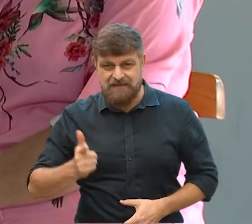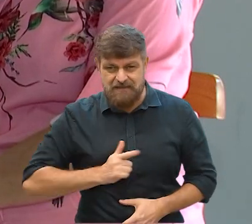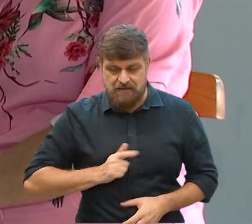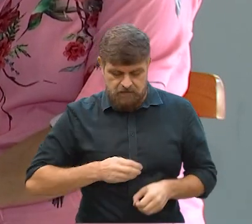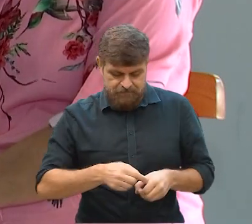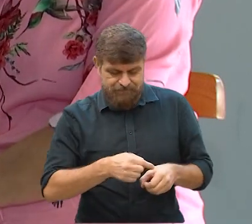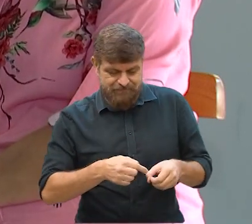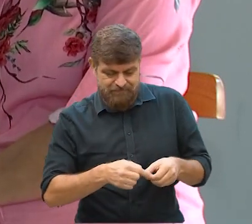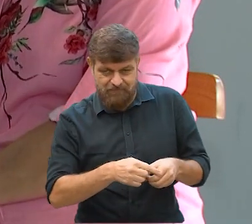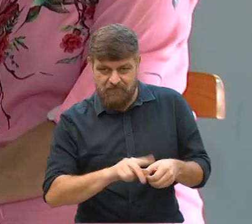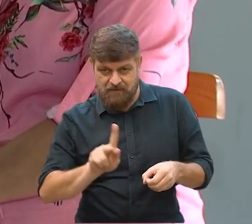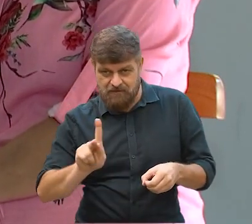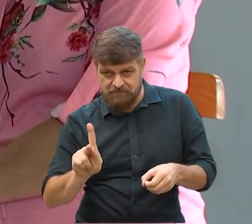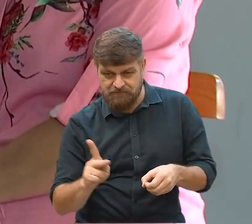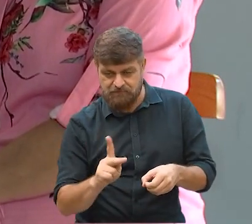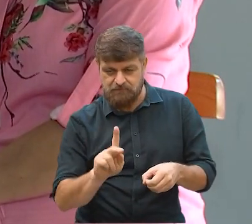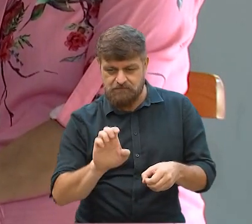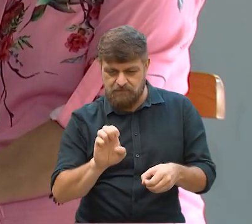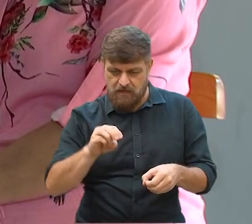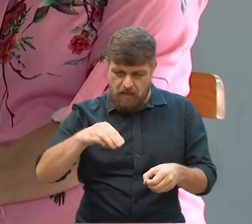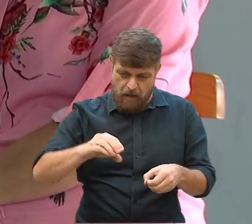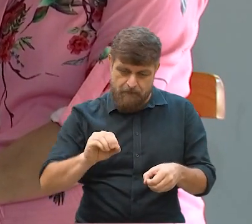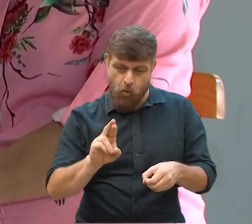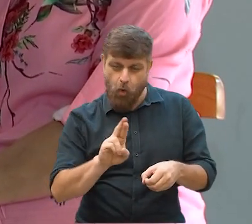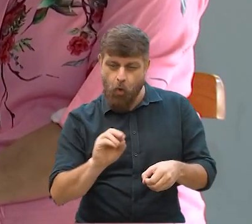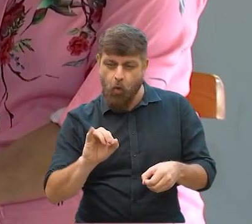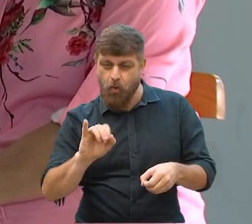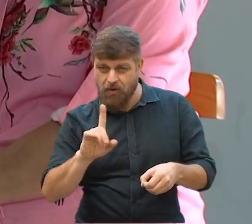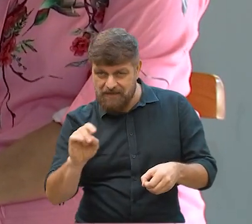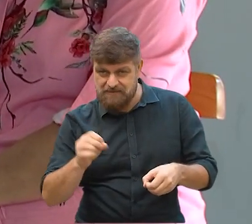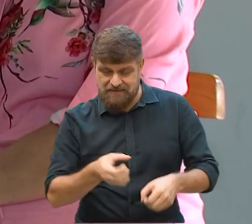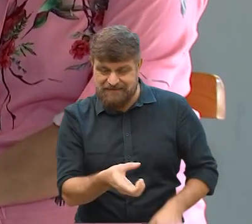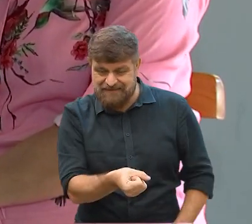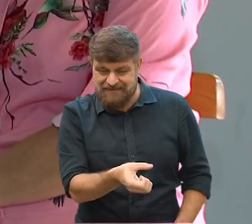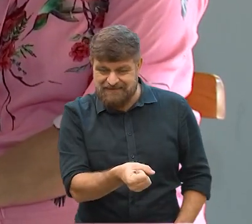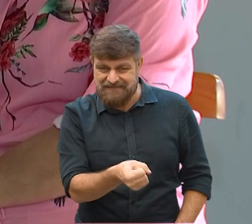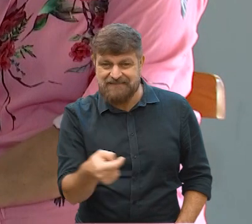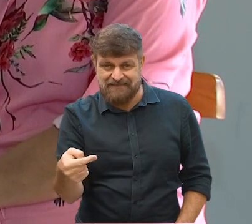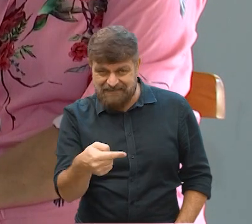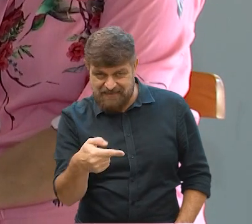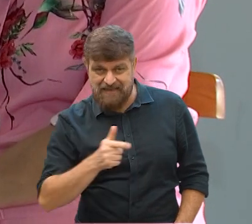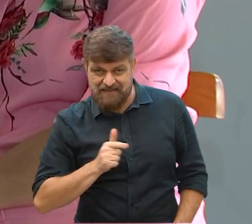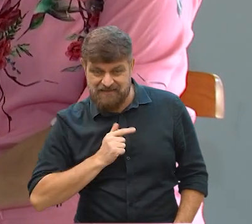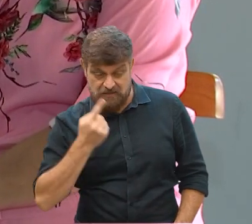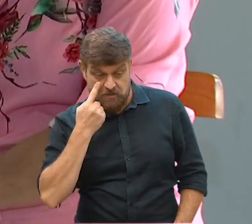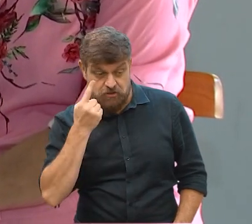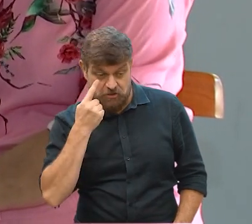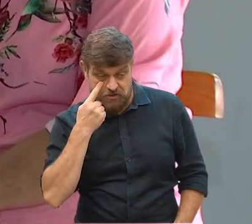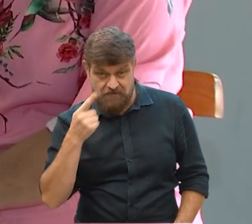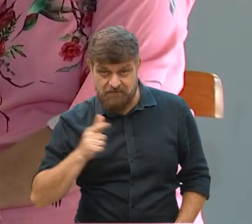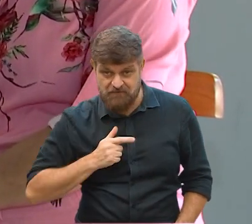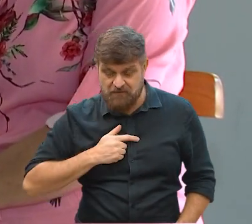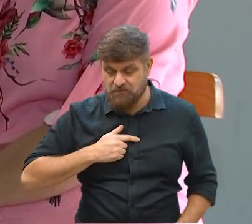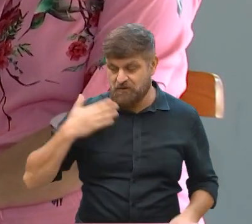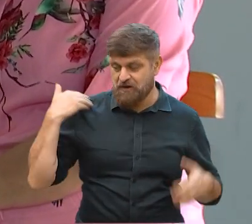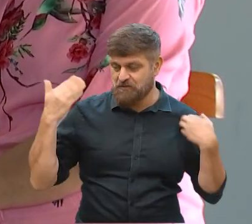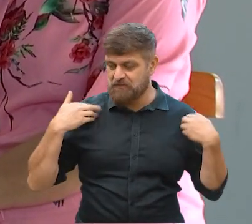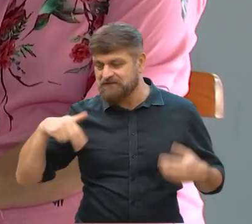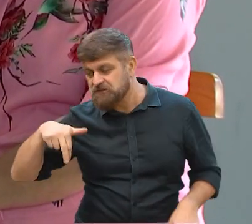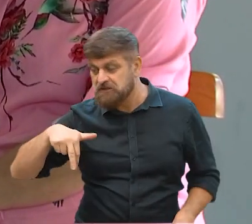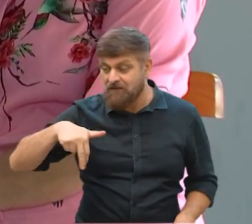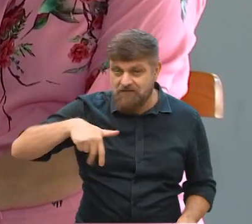das hemorroidas, que inclusive quando entramos, já entramos pelo ânus e ali já tem 2 hemorroidas, né, no passeio.